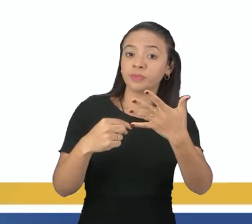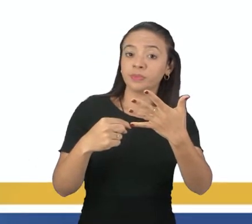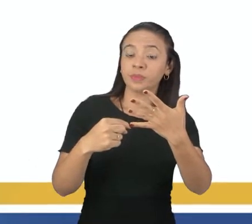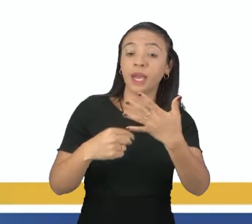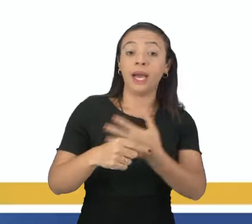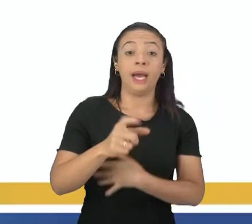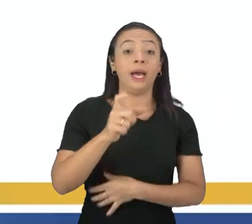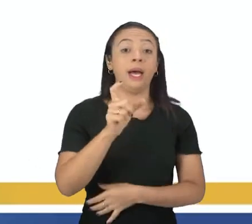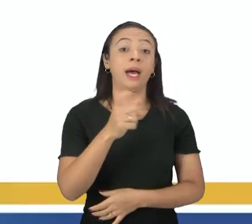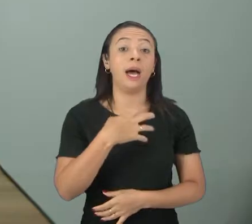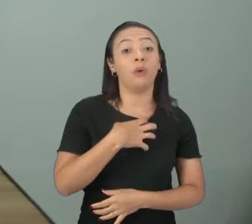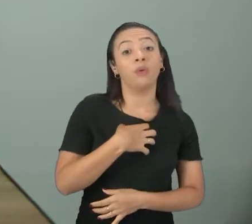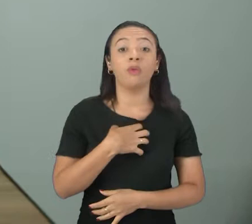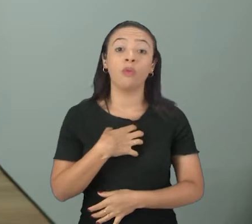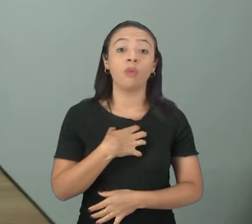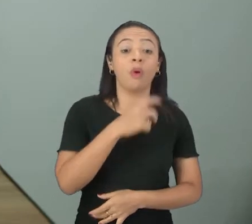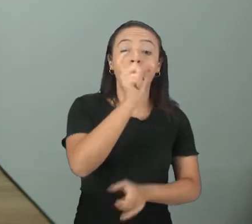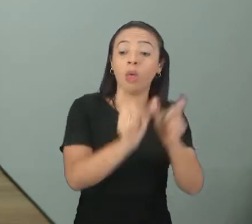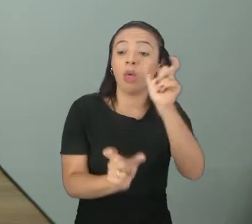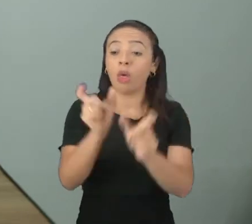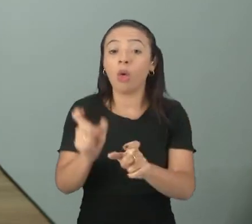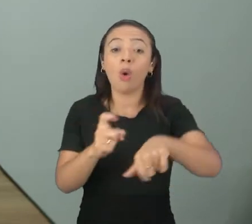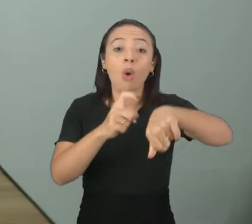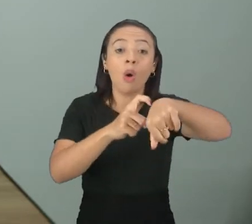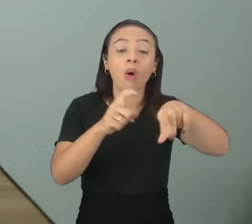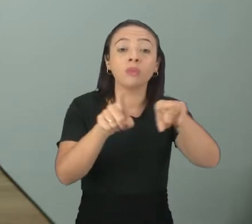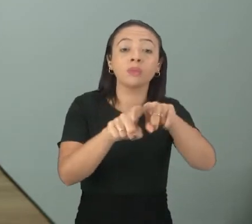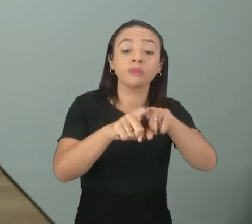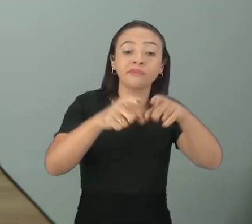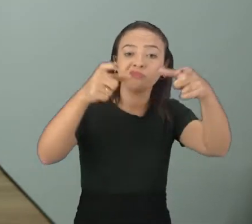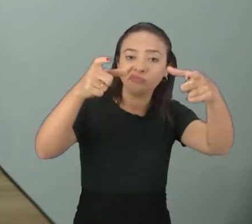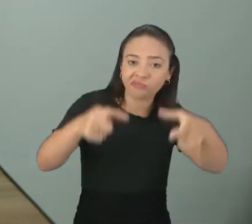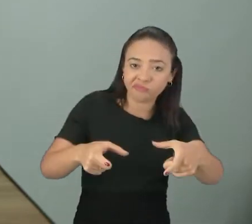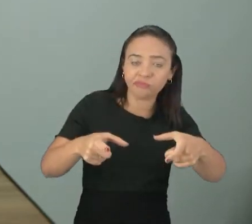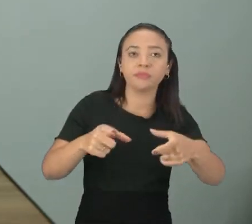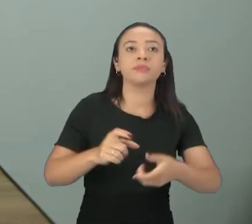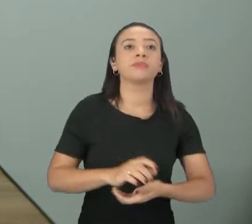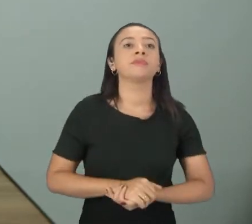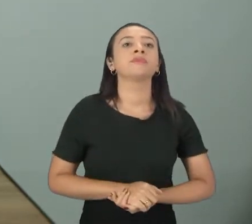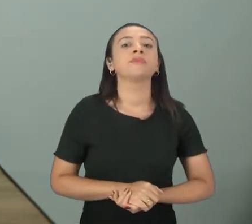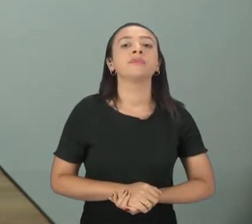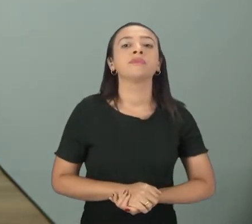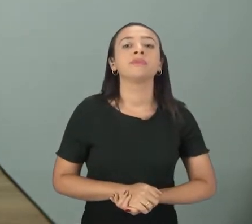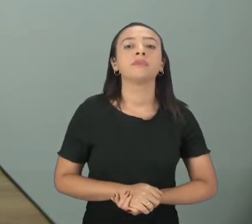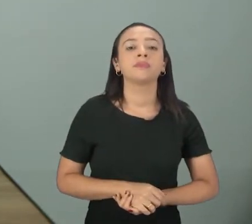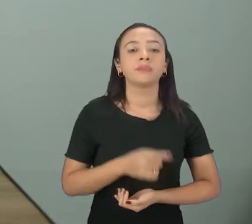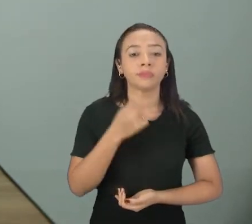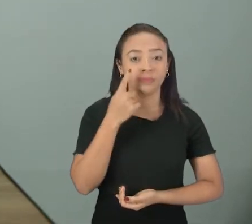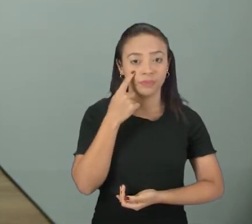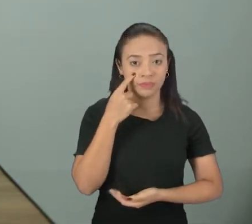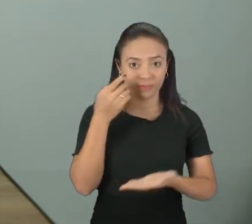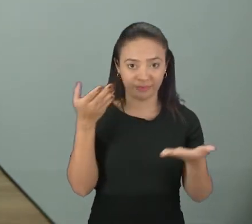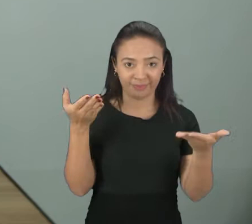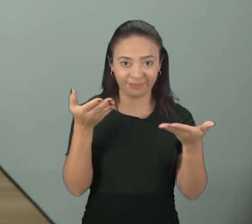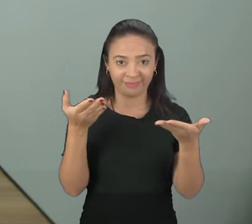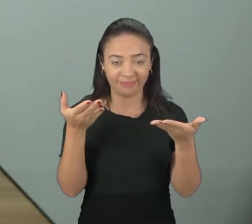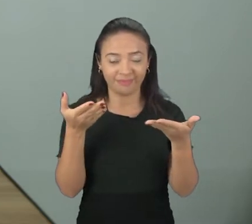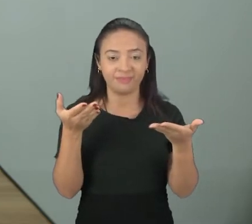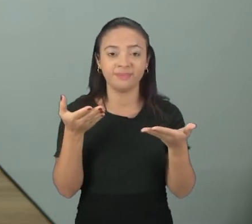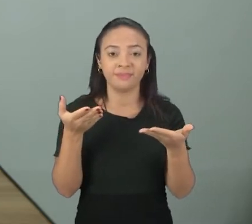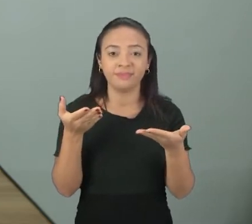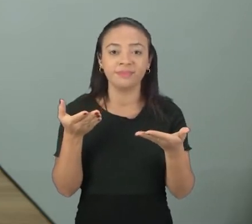ações dos personagens, o narrador, o local e o tempo, né? Então vamos para nós vermos, né,